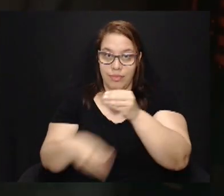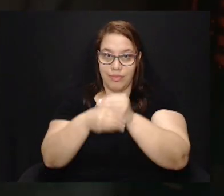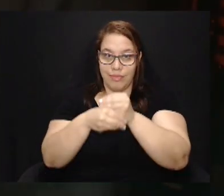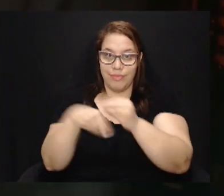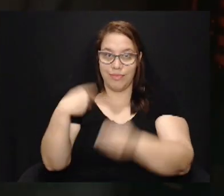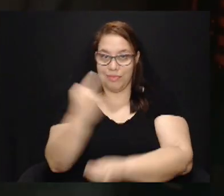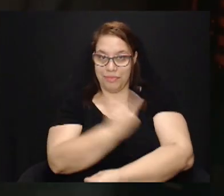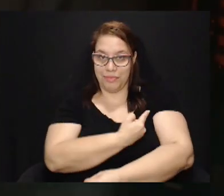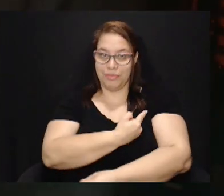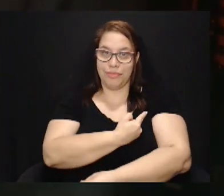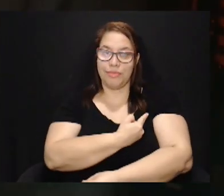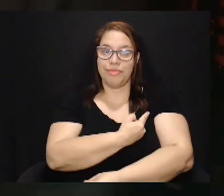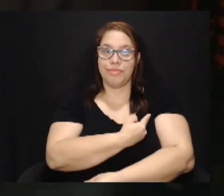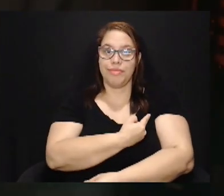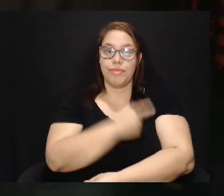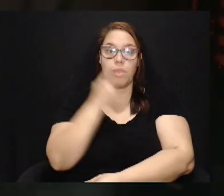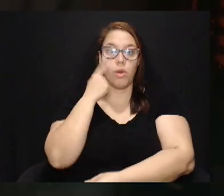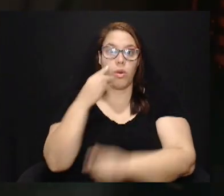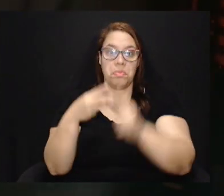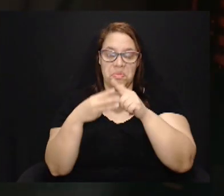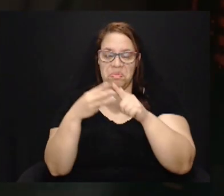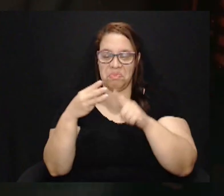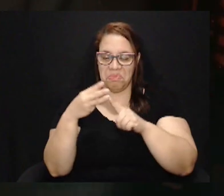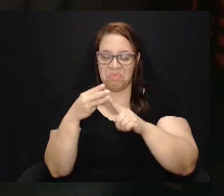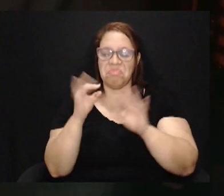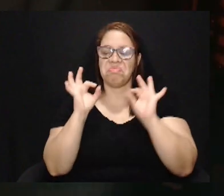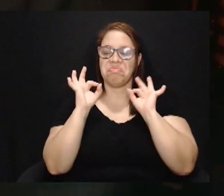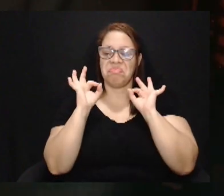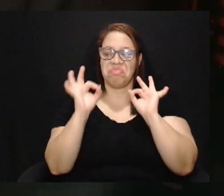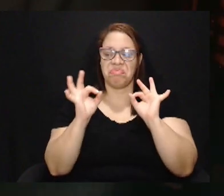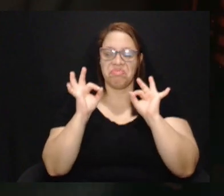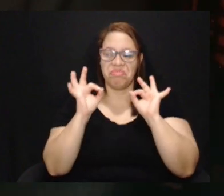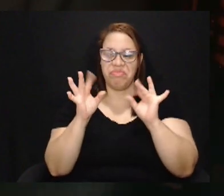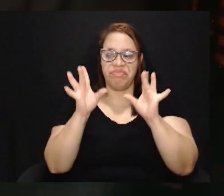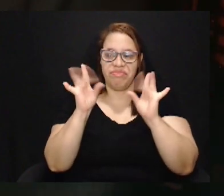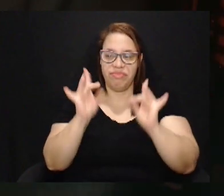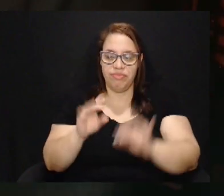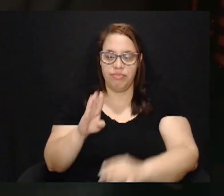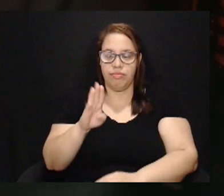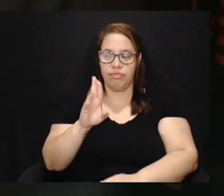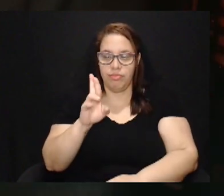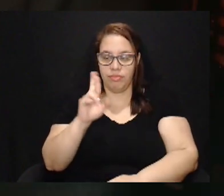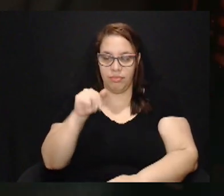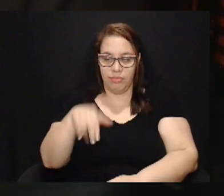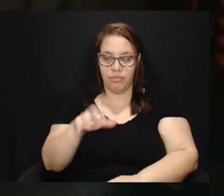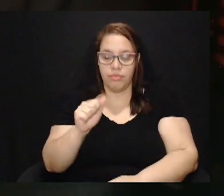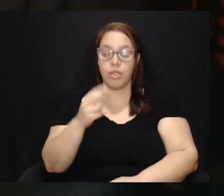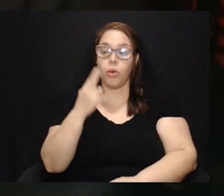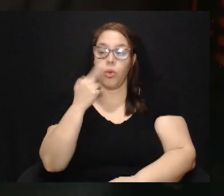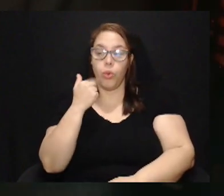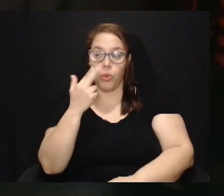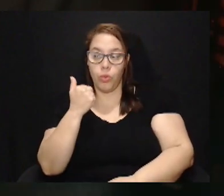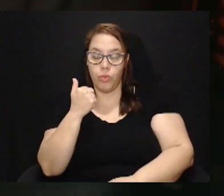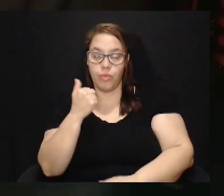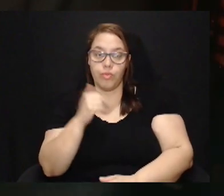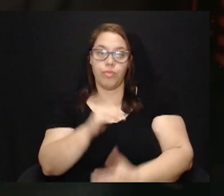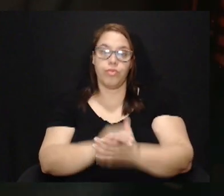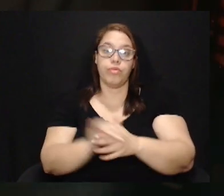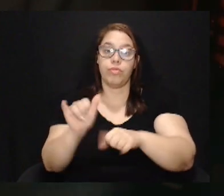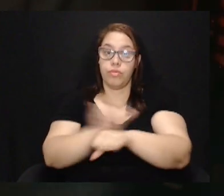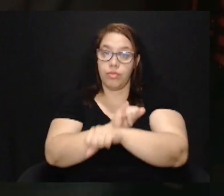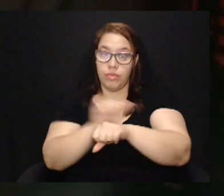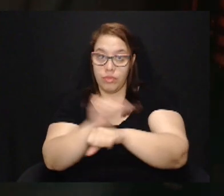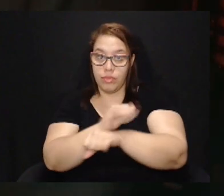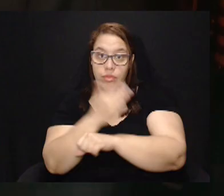time, né? Olha só, 3 pessoas aqui super especialistas. A Bruna Patrão, ela é nutricionista, domina as estratégias da comida